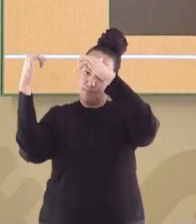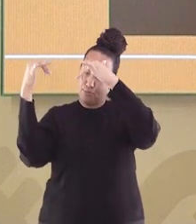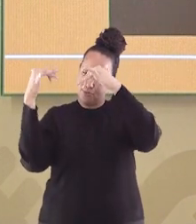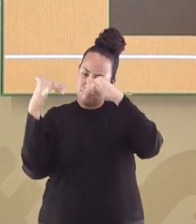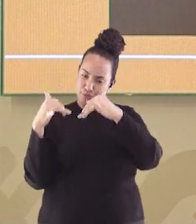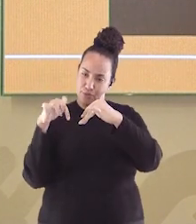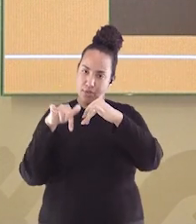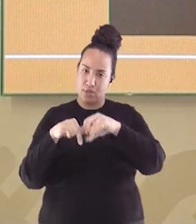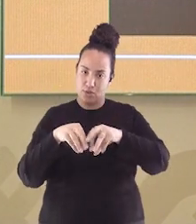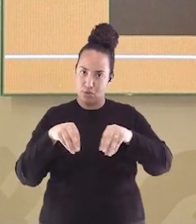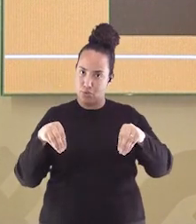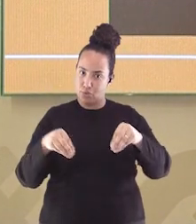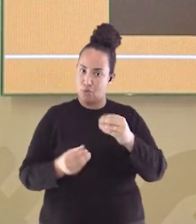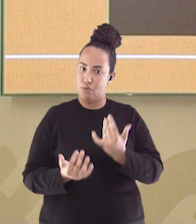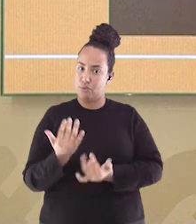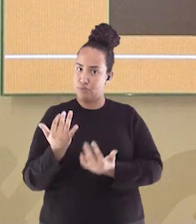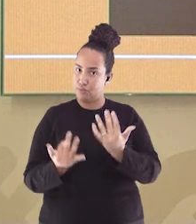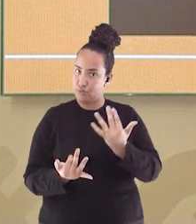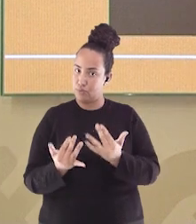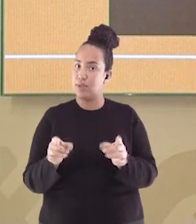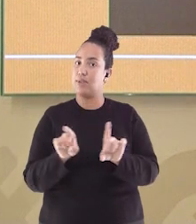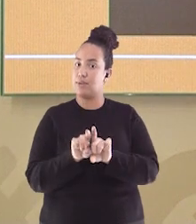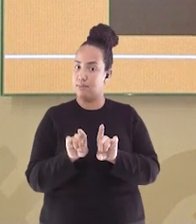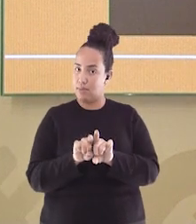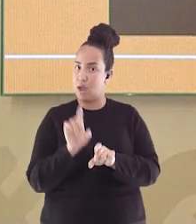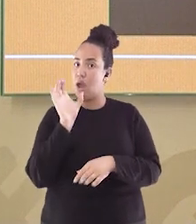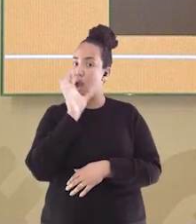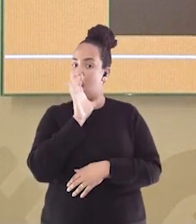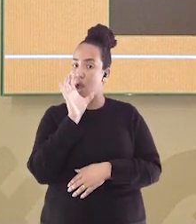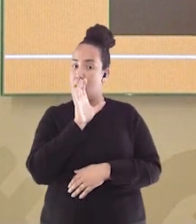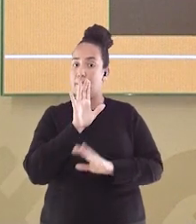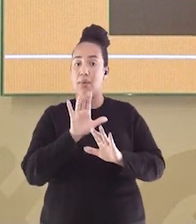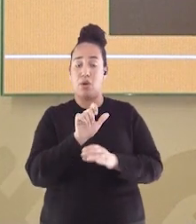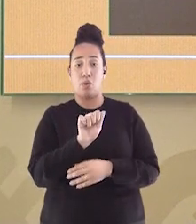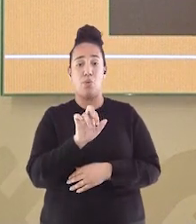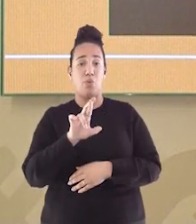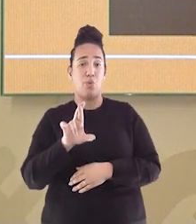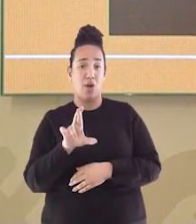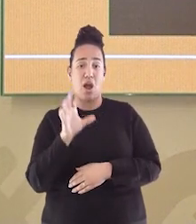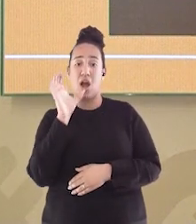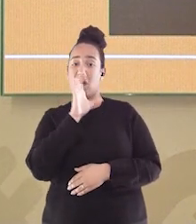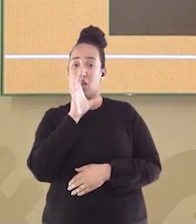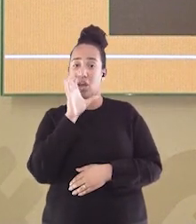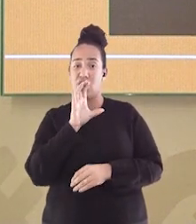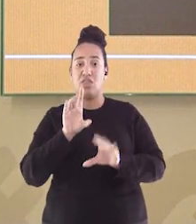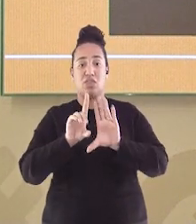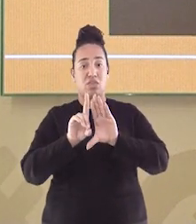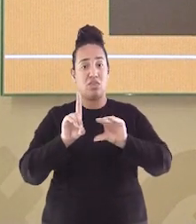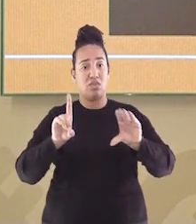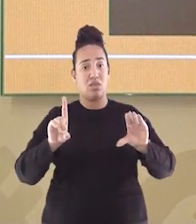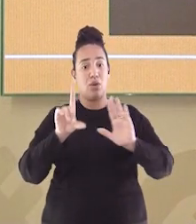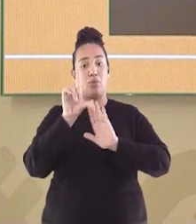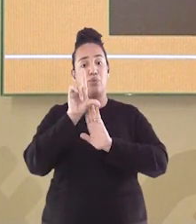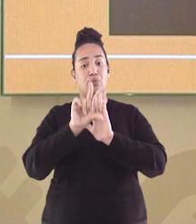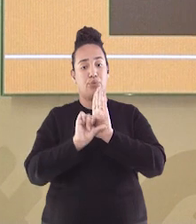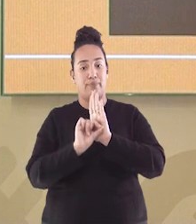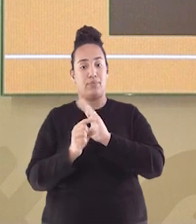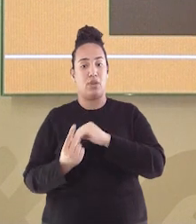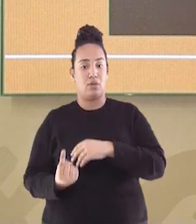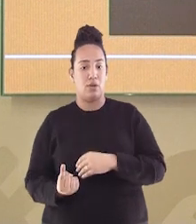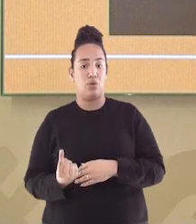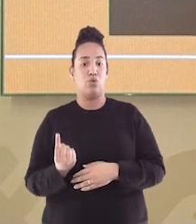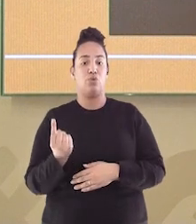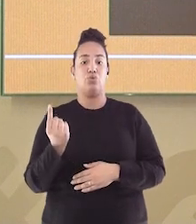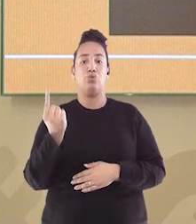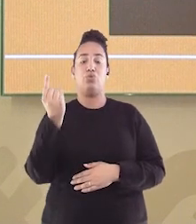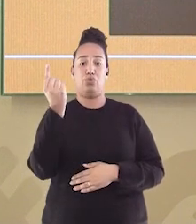próximo a ele começa a se aquecer também. Como o ar quente é menos denso, ele vai subir, como a gente pode ver aqui,